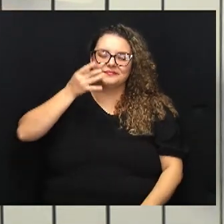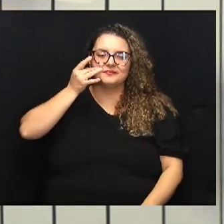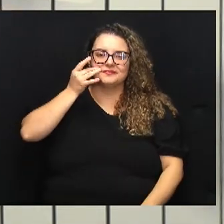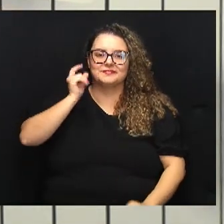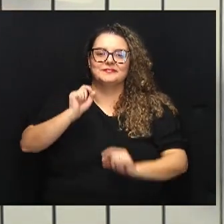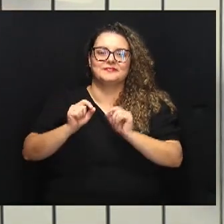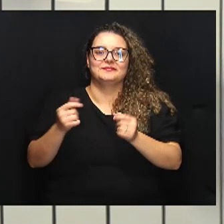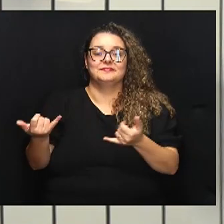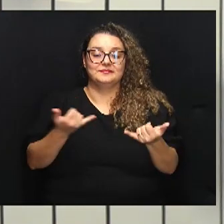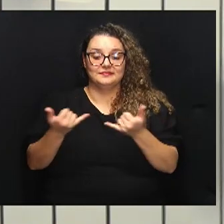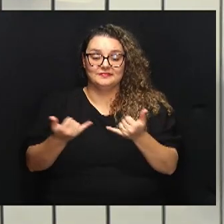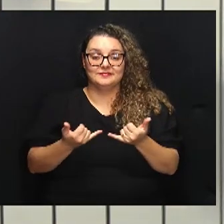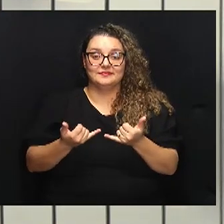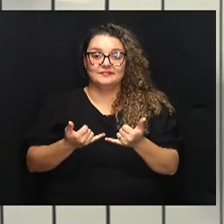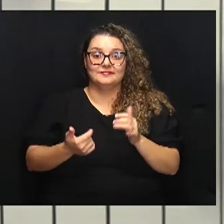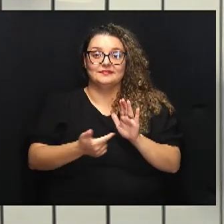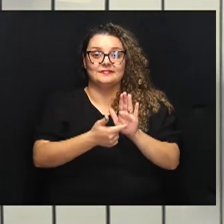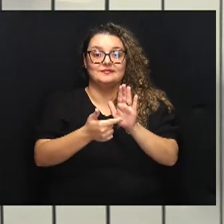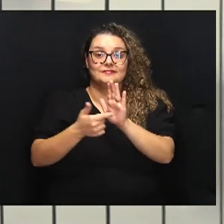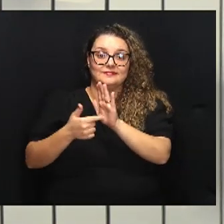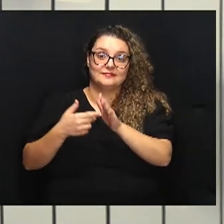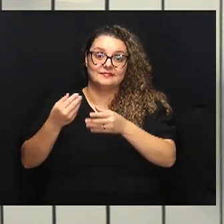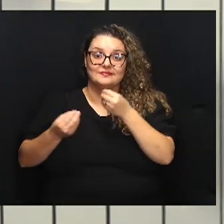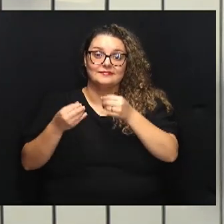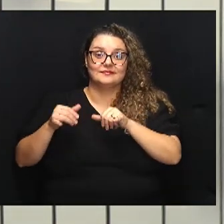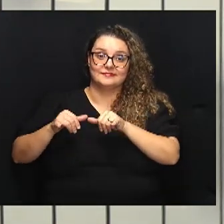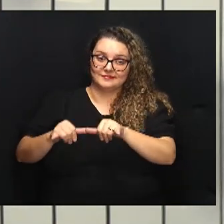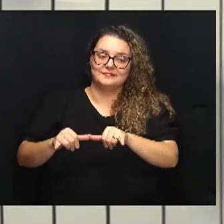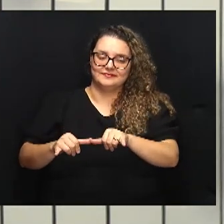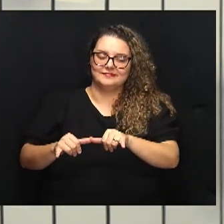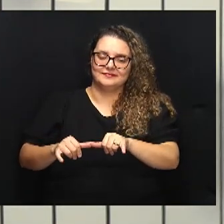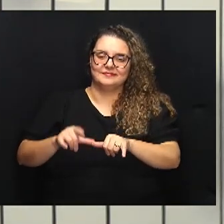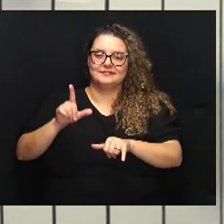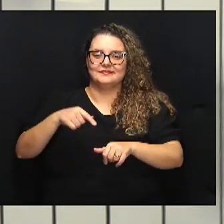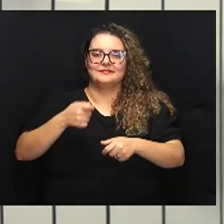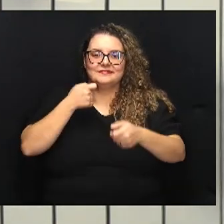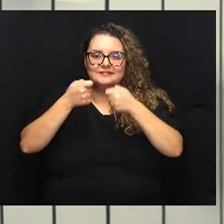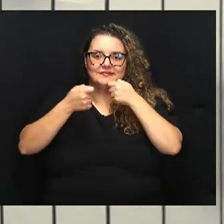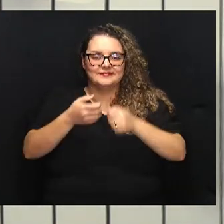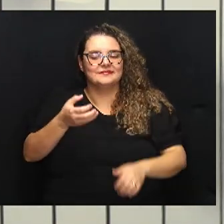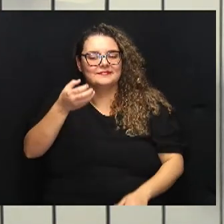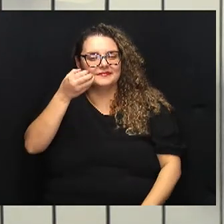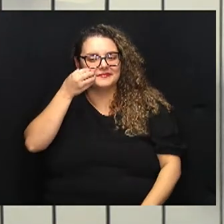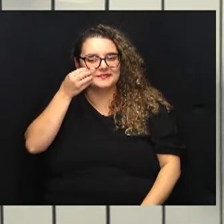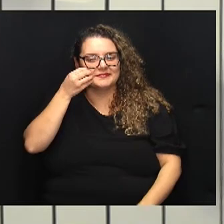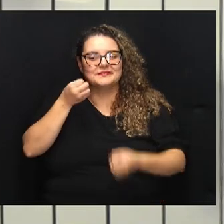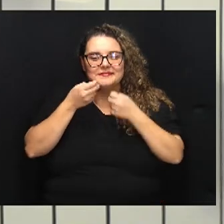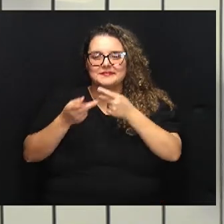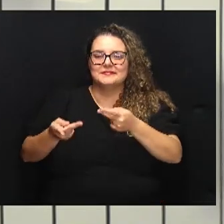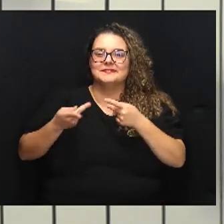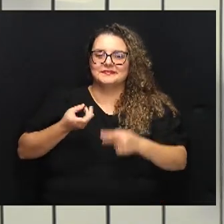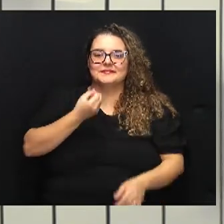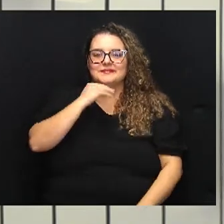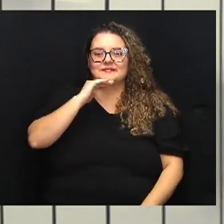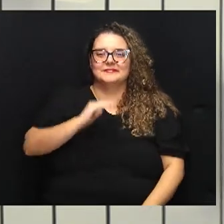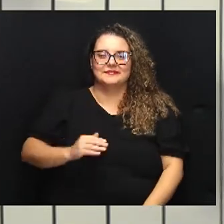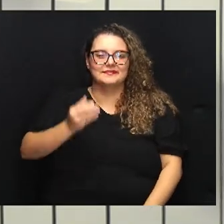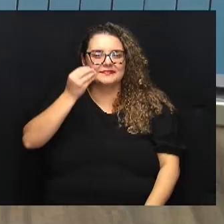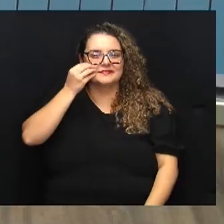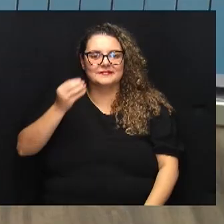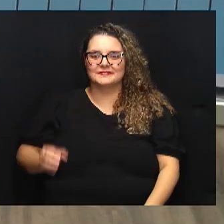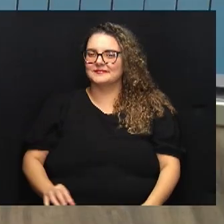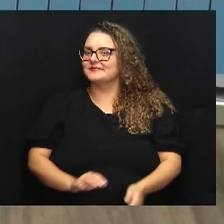vai nos contar e mostrar como está o mercado municipal é o repórter André Aranha. Seja bem-vindo e boa tarde,